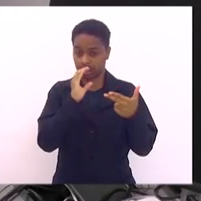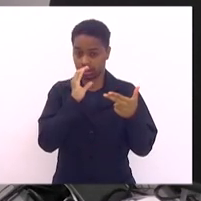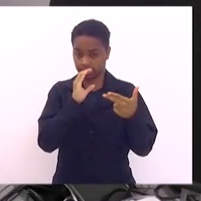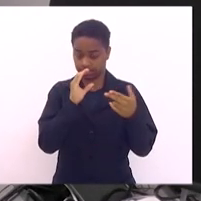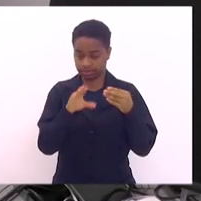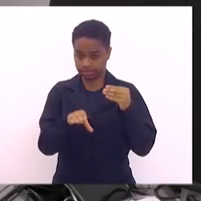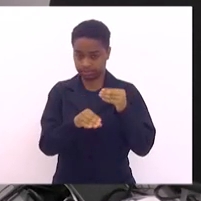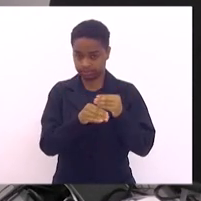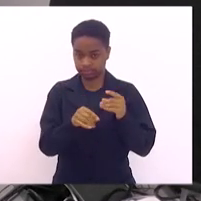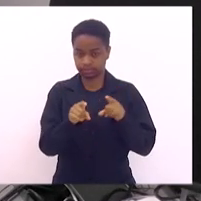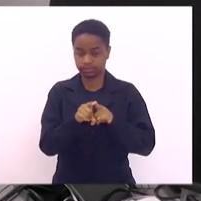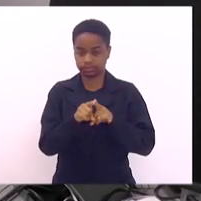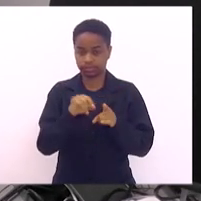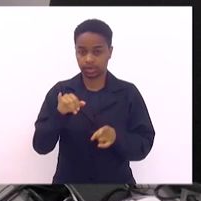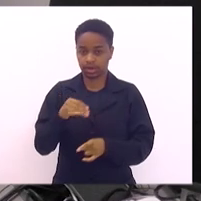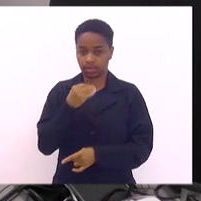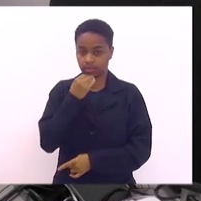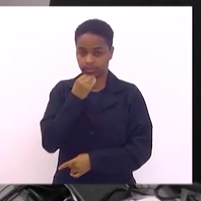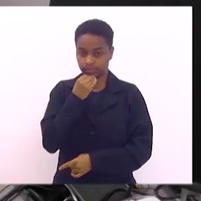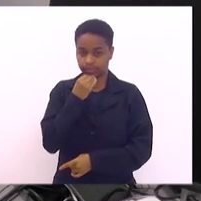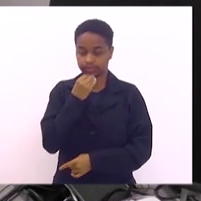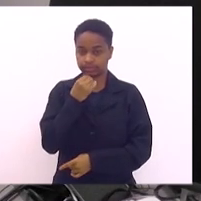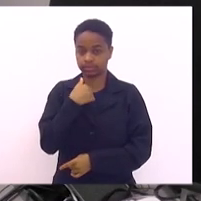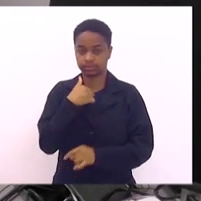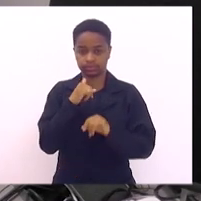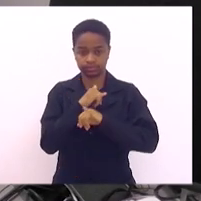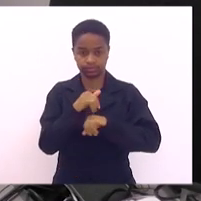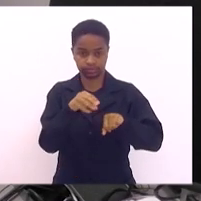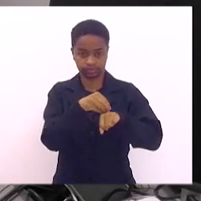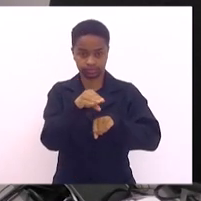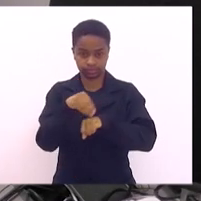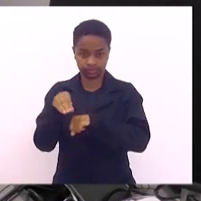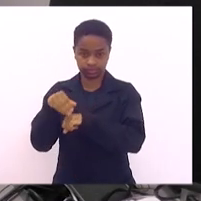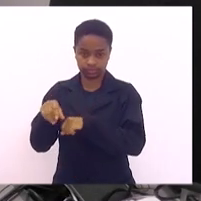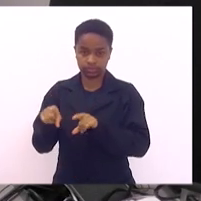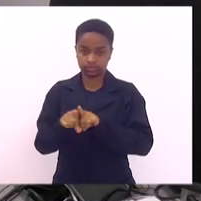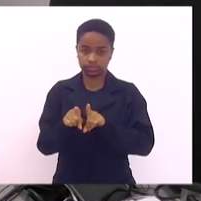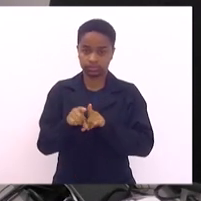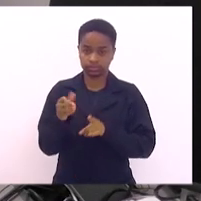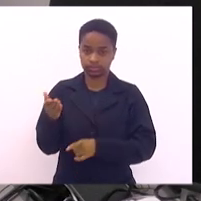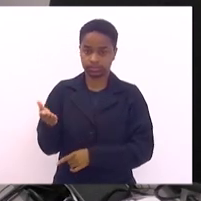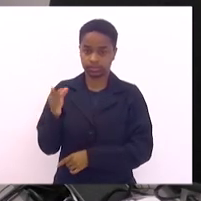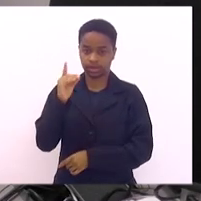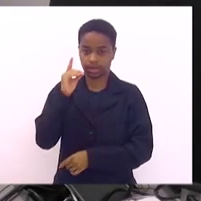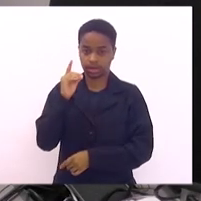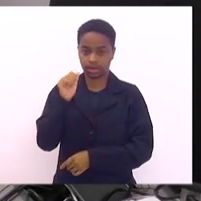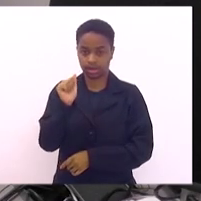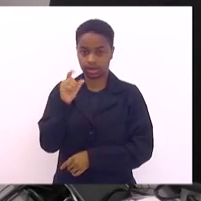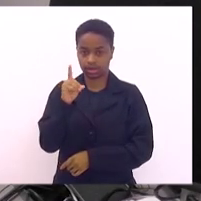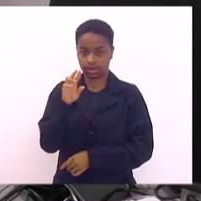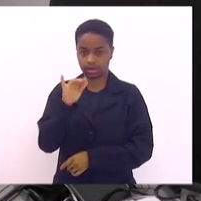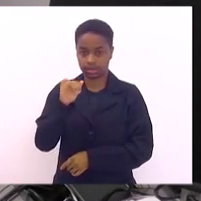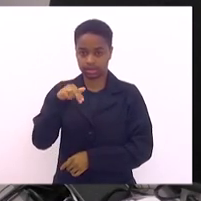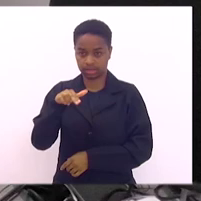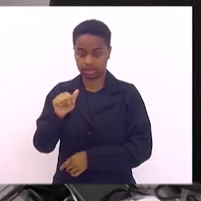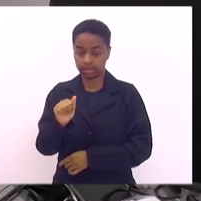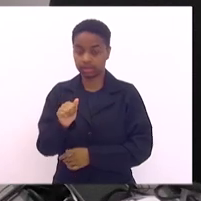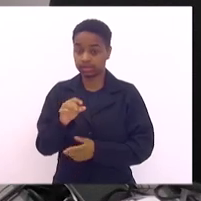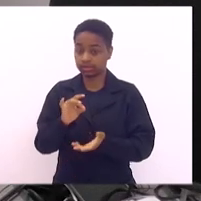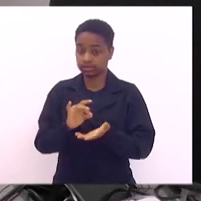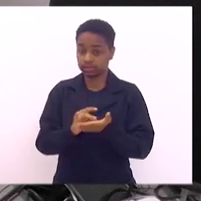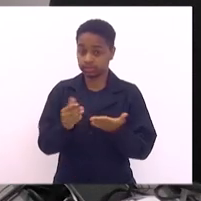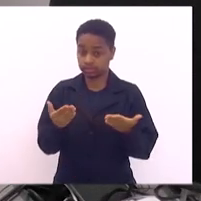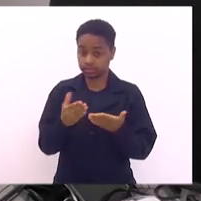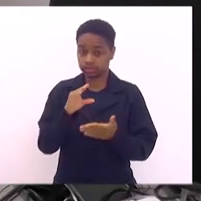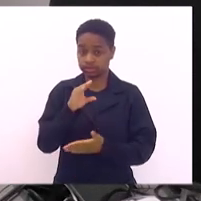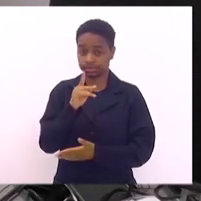Me permita só fazer uma observação e aproveitar e fazer essa observação também para a doutora Adriana. Na verdade, essa CPI era